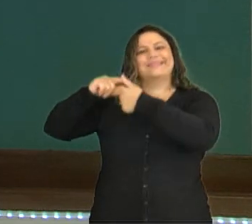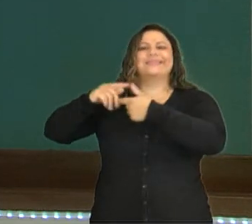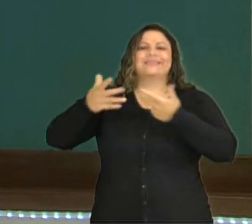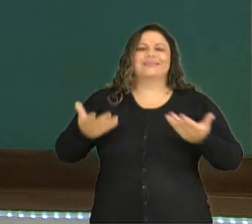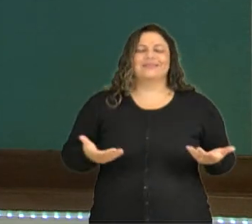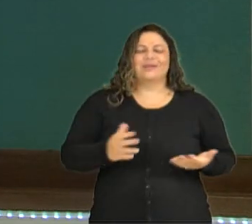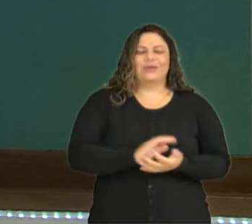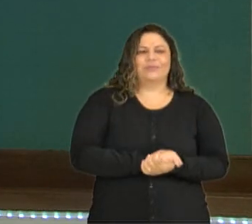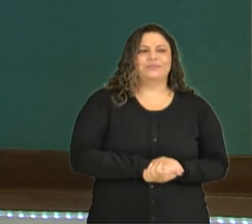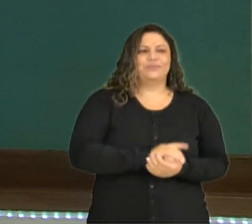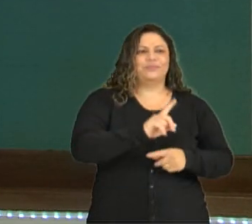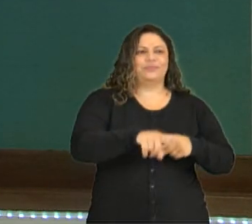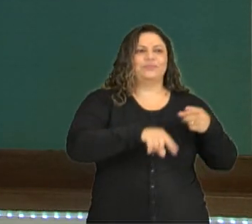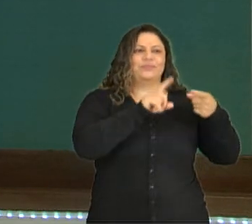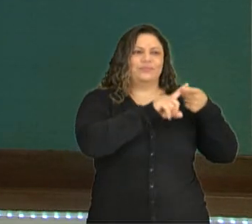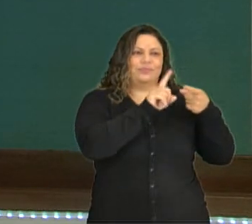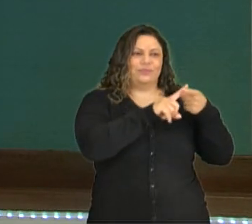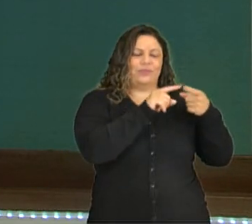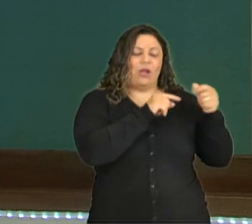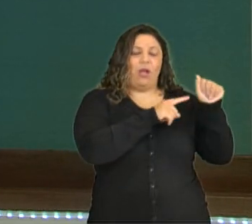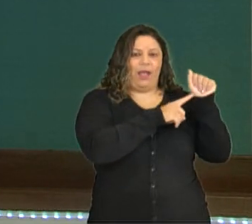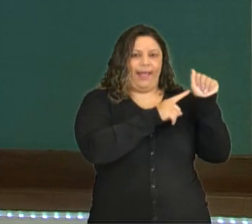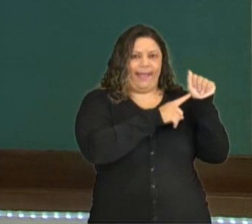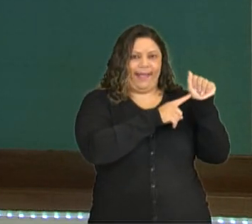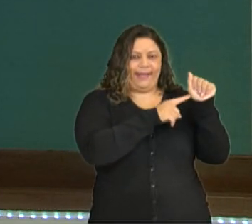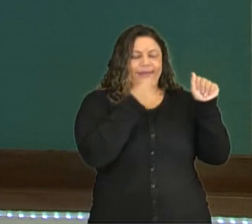Letra A, berimbau e reco-reco.